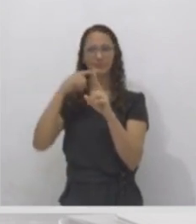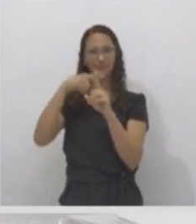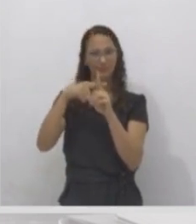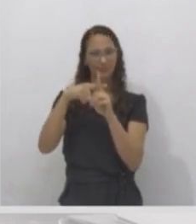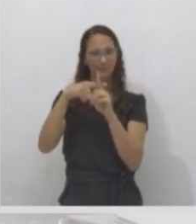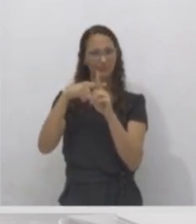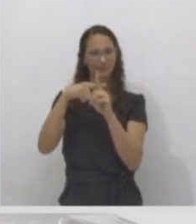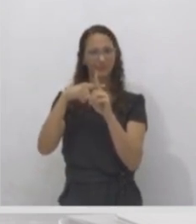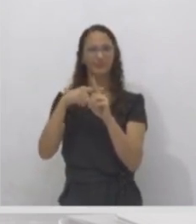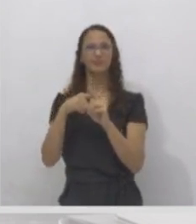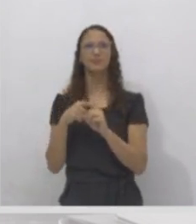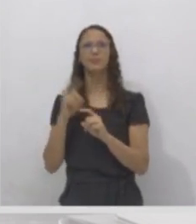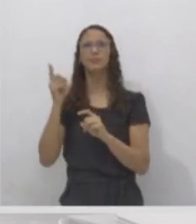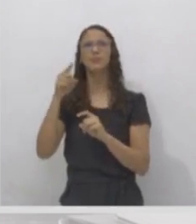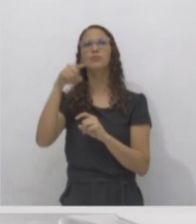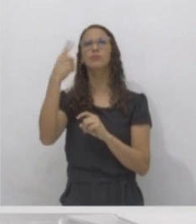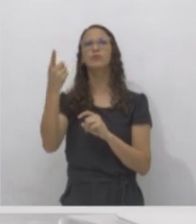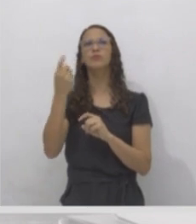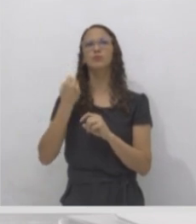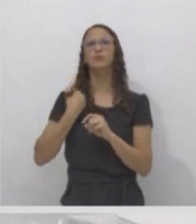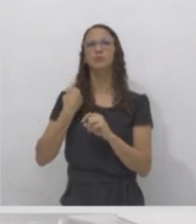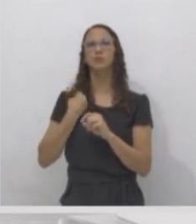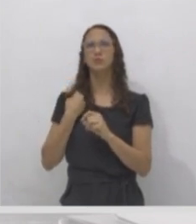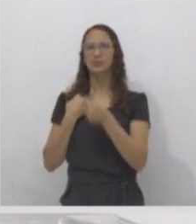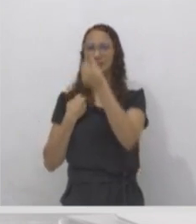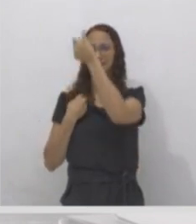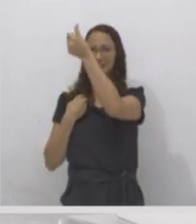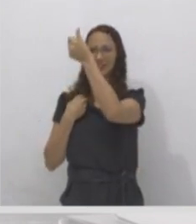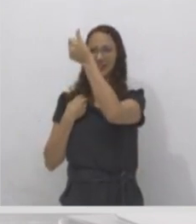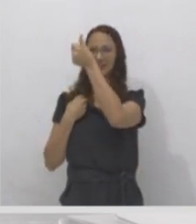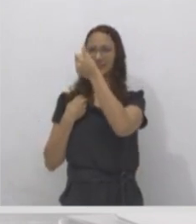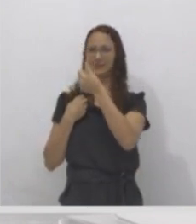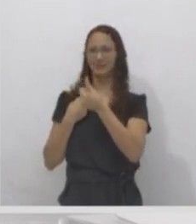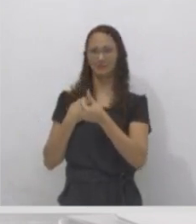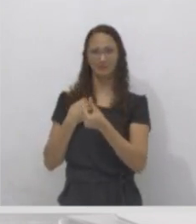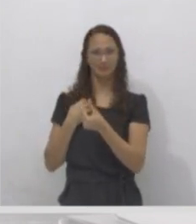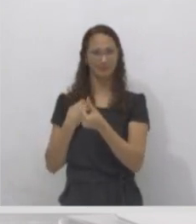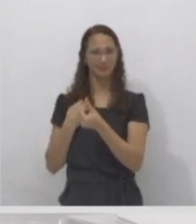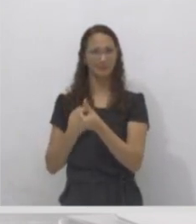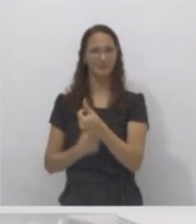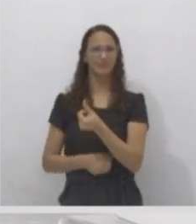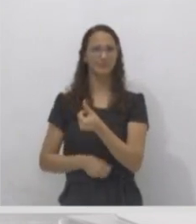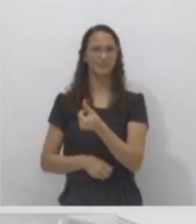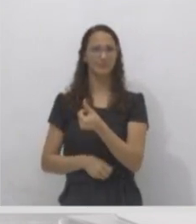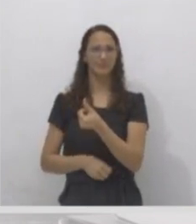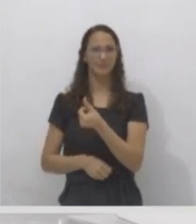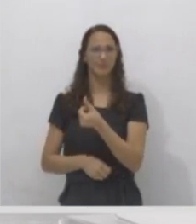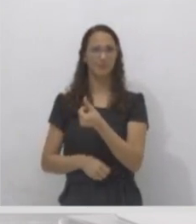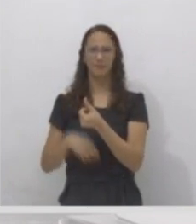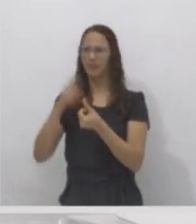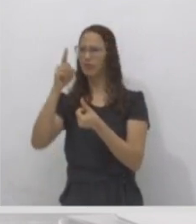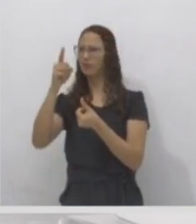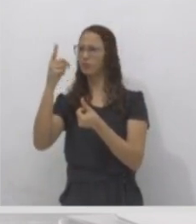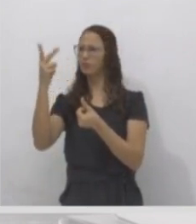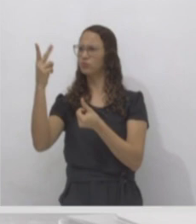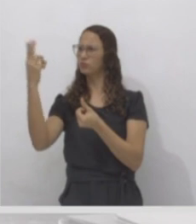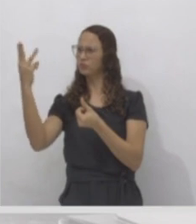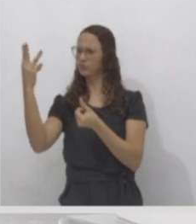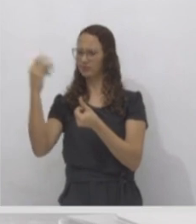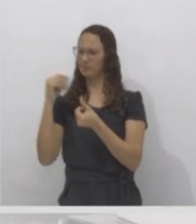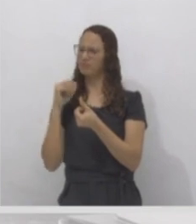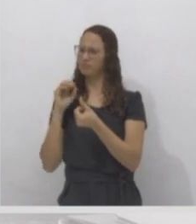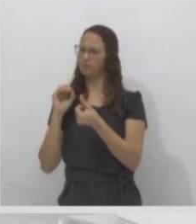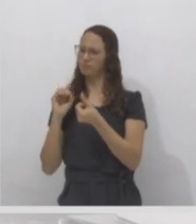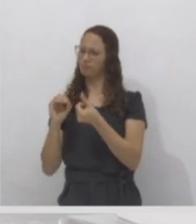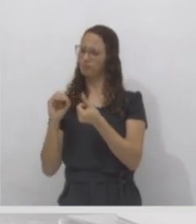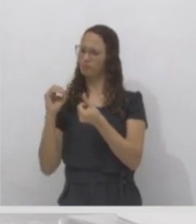Mais, o próximo número é o 6. O pontinho. Eu tenho 3 algarismos depois, então eu vou